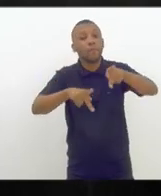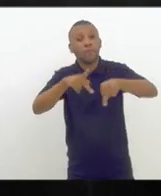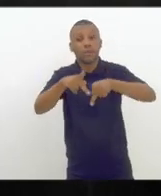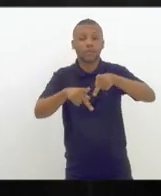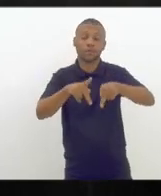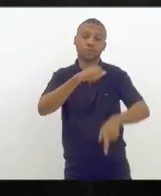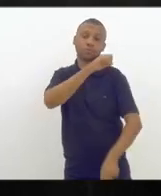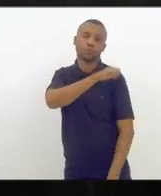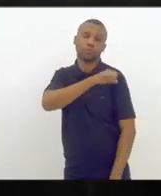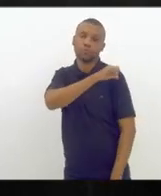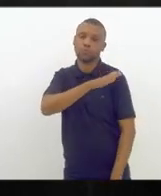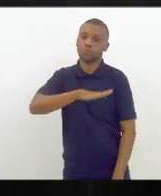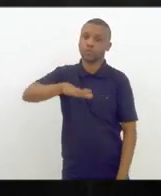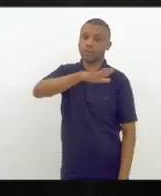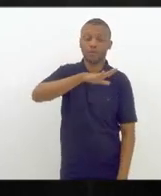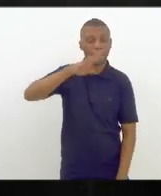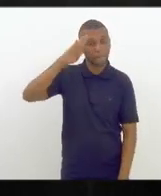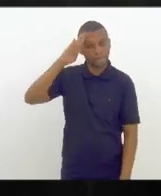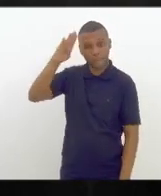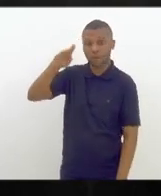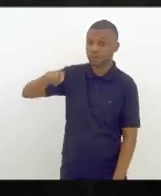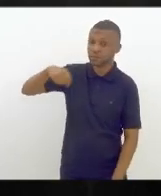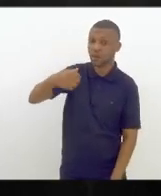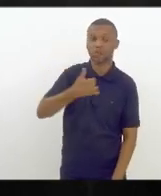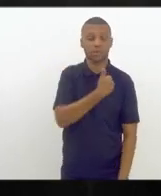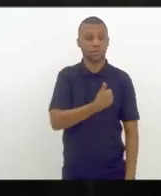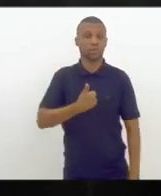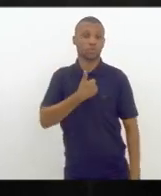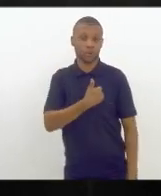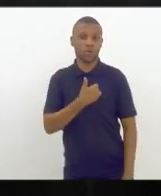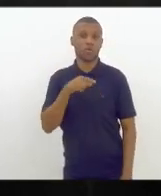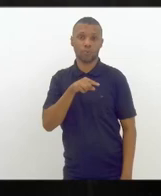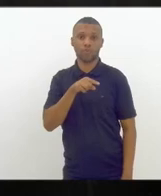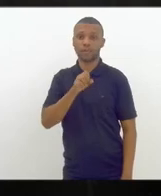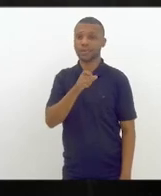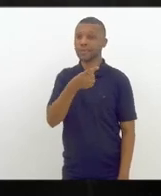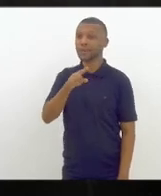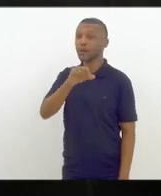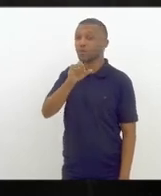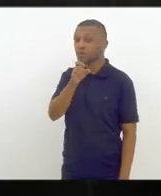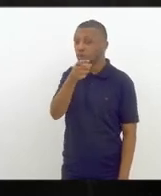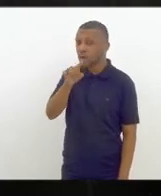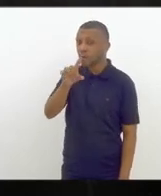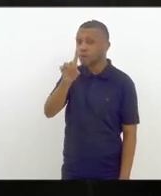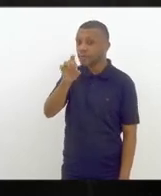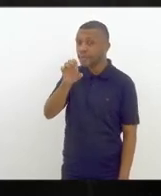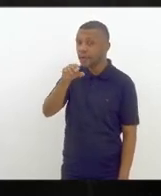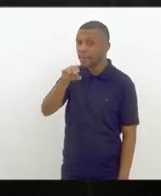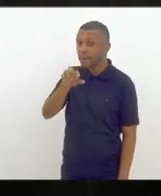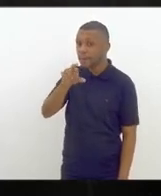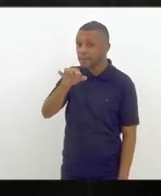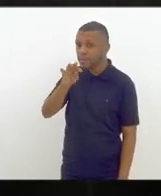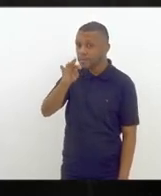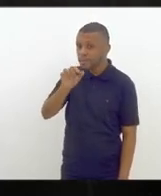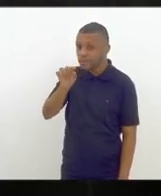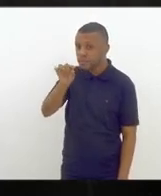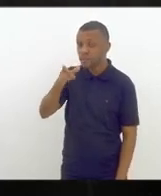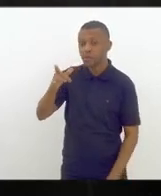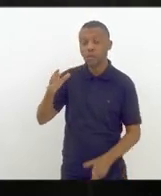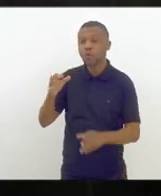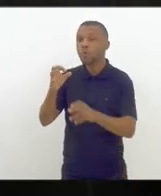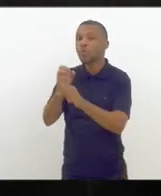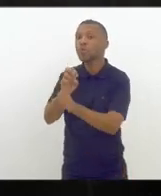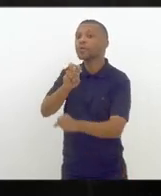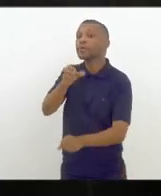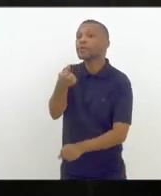do Estado do Rio de Janeiro, e principalmente em São João de Meriti, no qual eu tive quase 56 mil votos. Isso